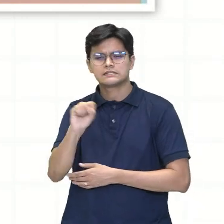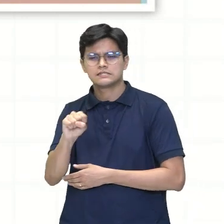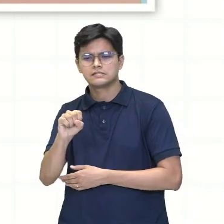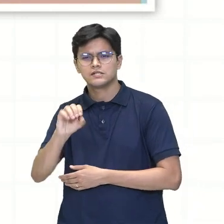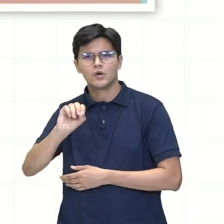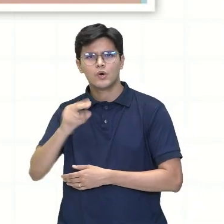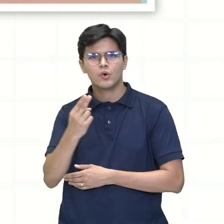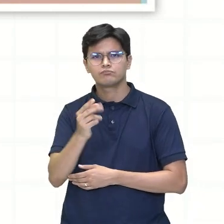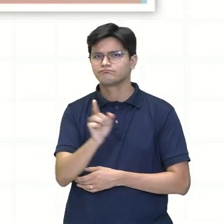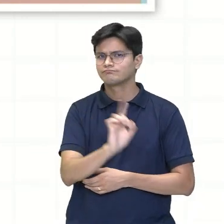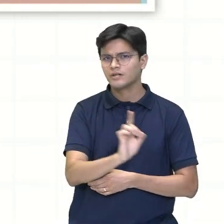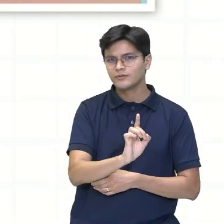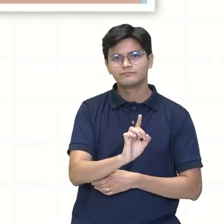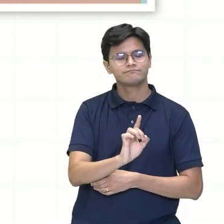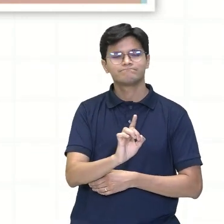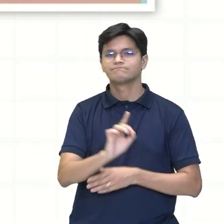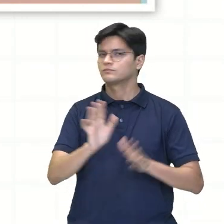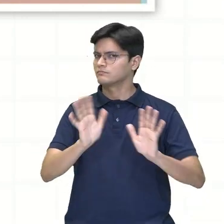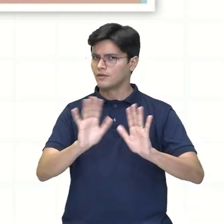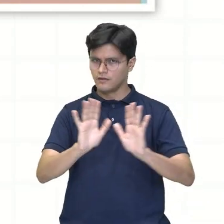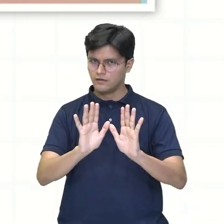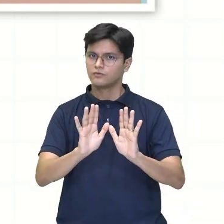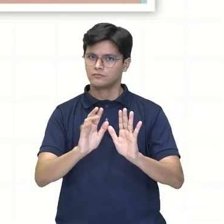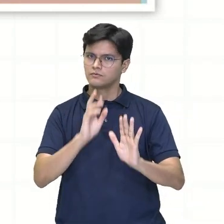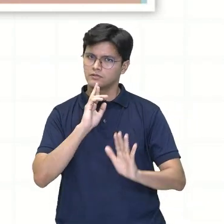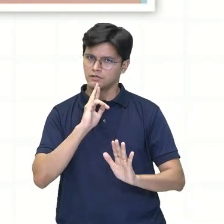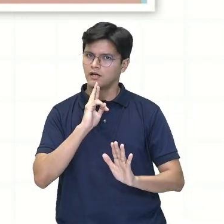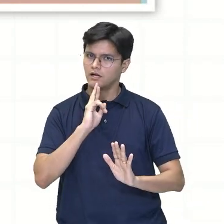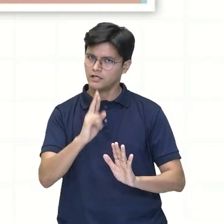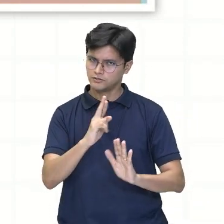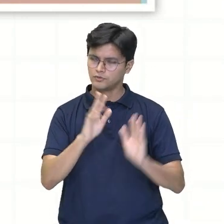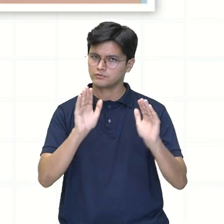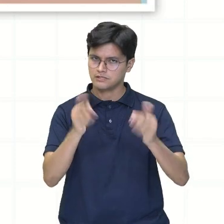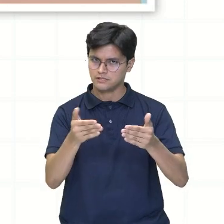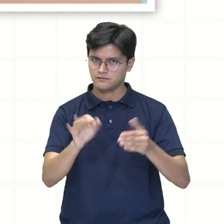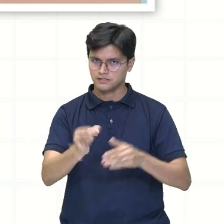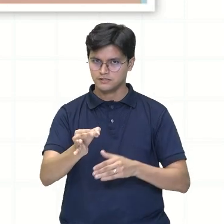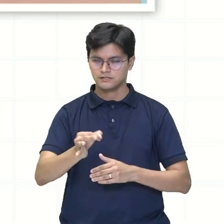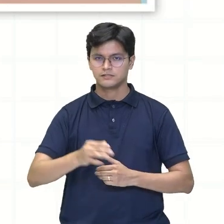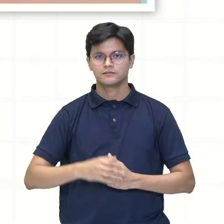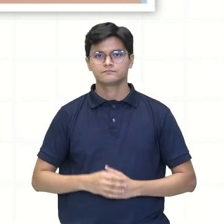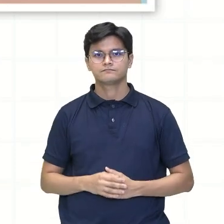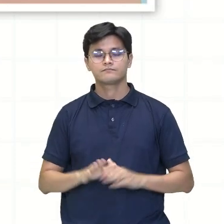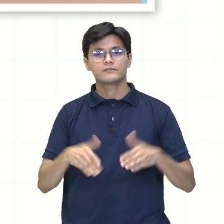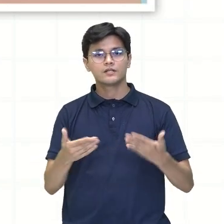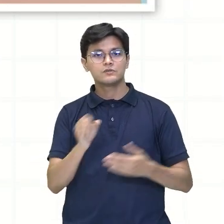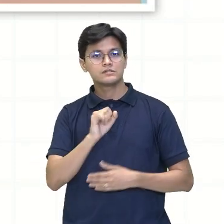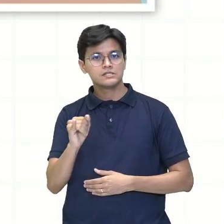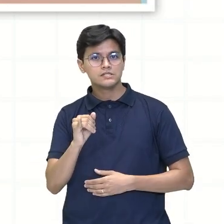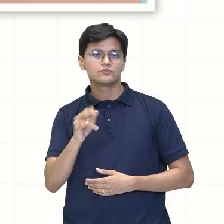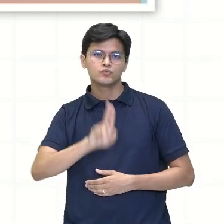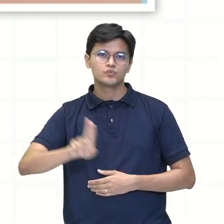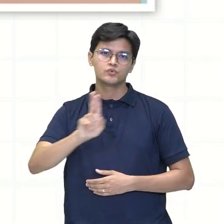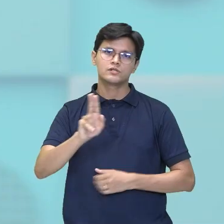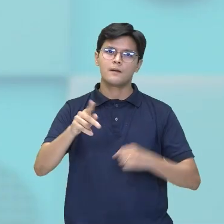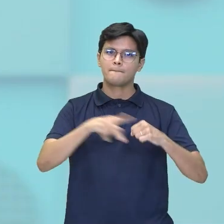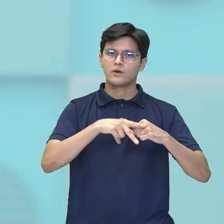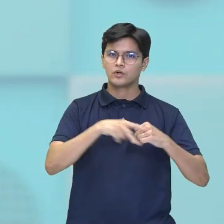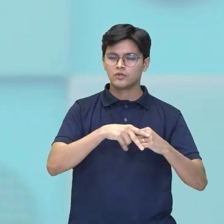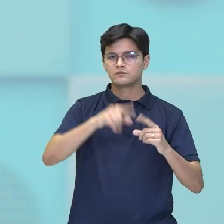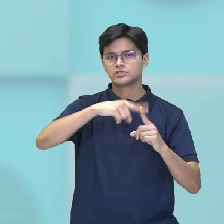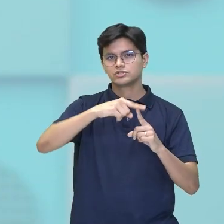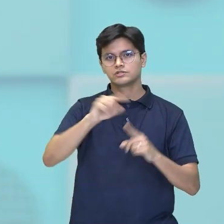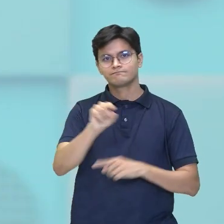daí que quando ocorreu o uso desses pronomes interrogativos em qualquer tempo verbal,